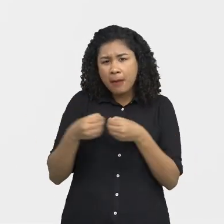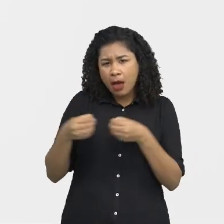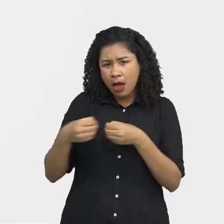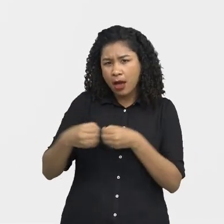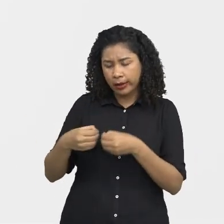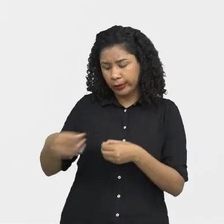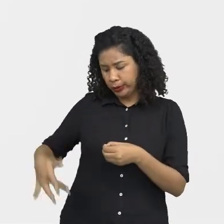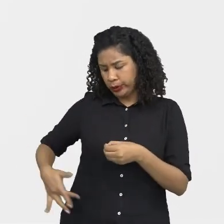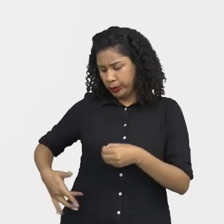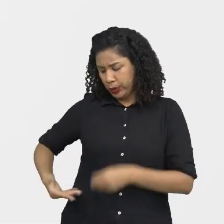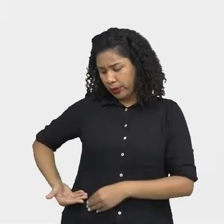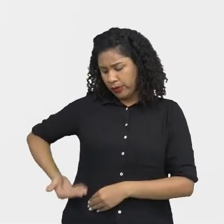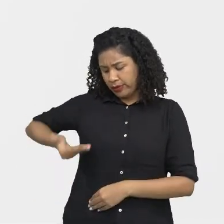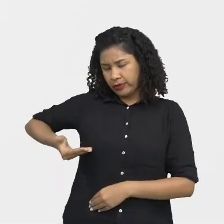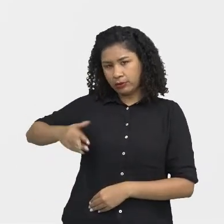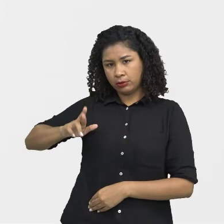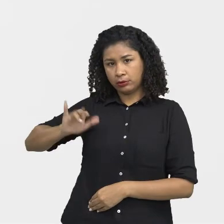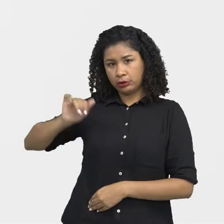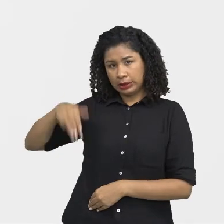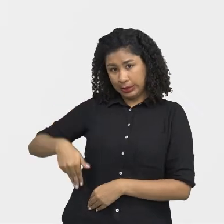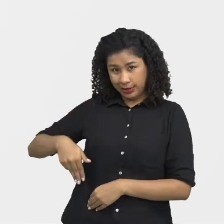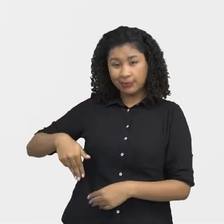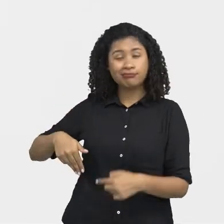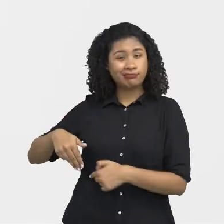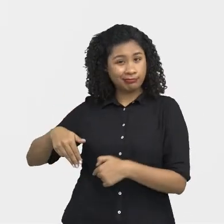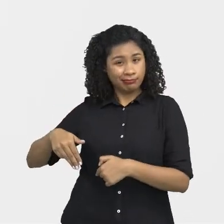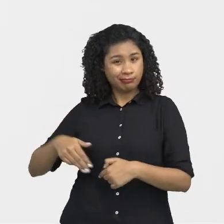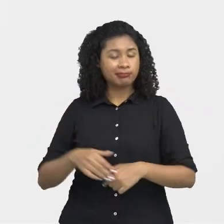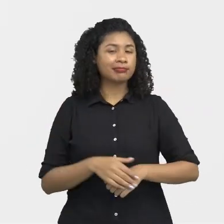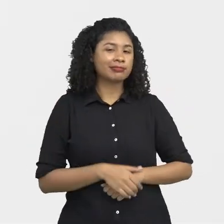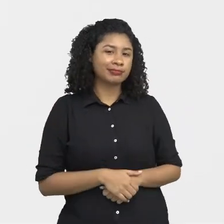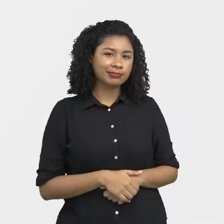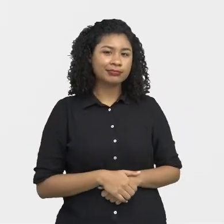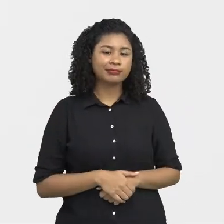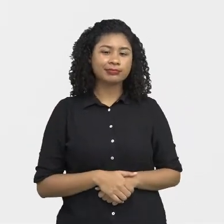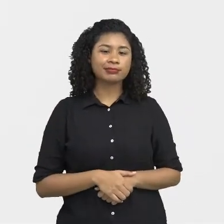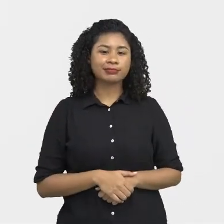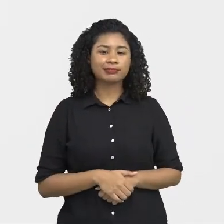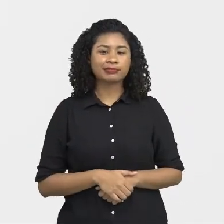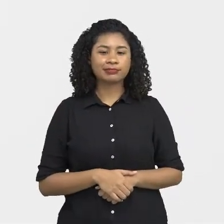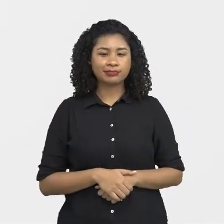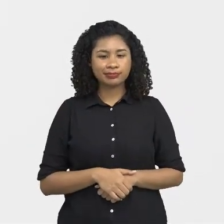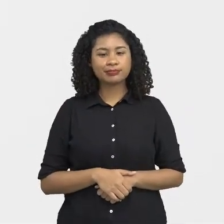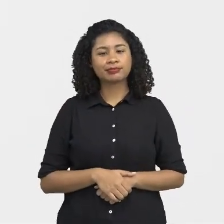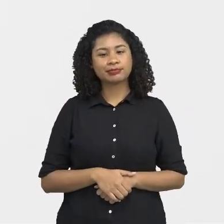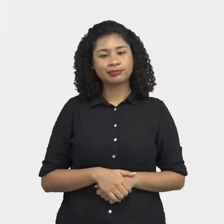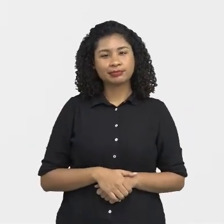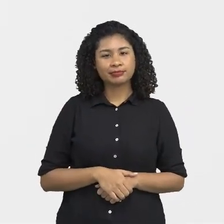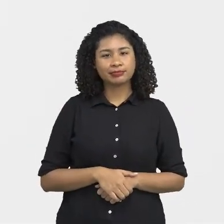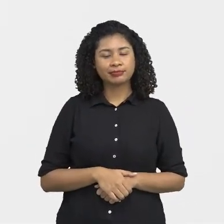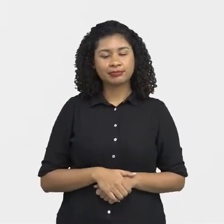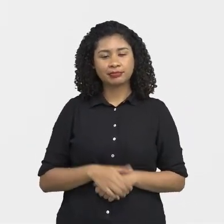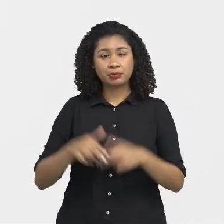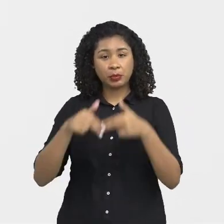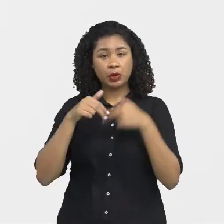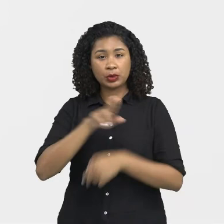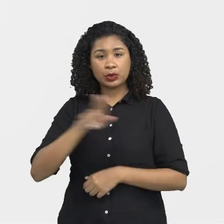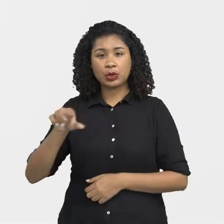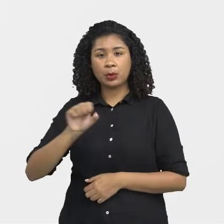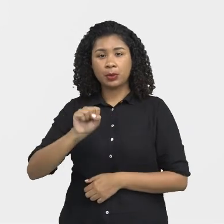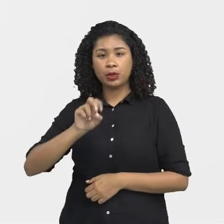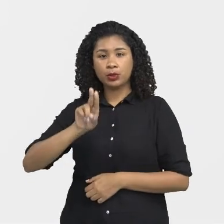suprarrenais, né? Então, a adrenalina está relacionada aqui, ó, com as suprarrenais.